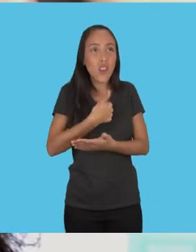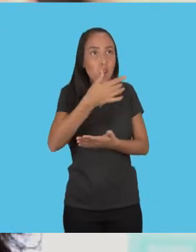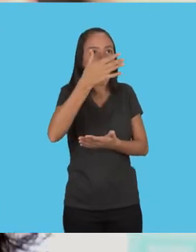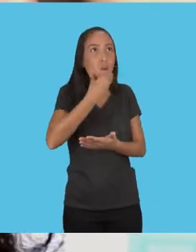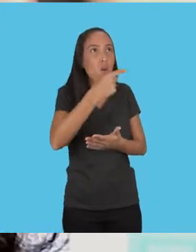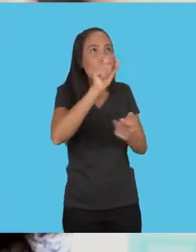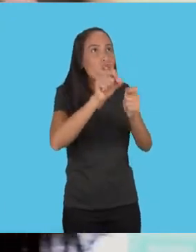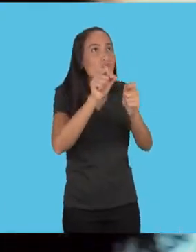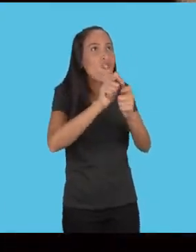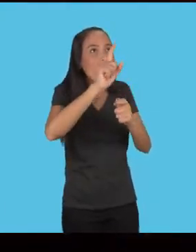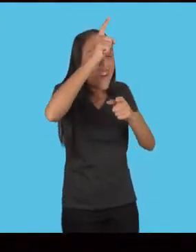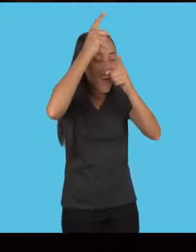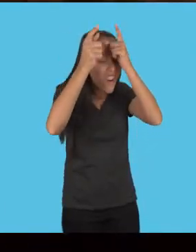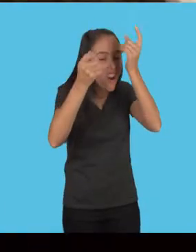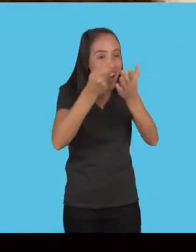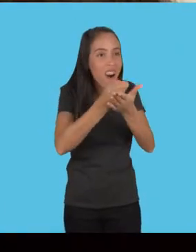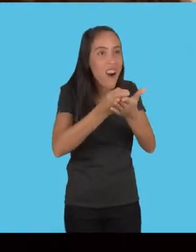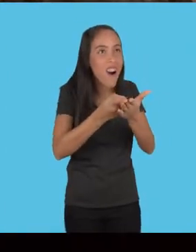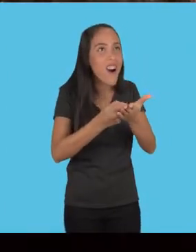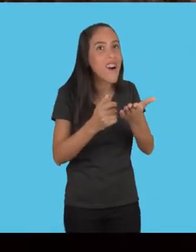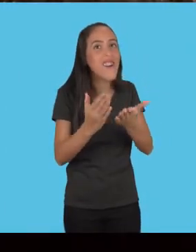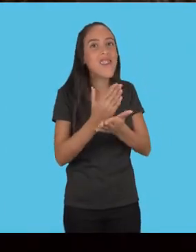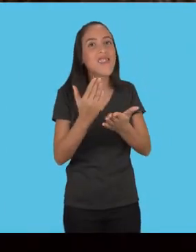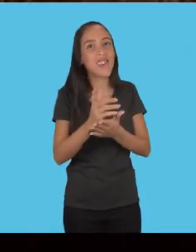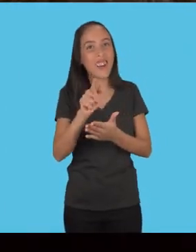tinha estudado, que era, por sinal, nesse livro de